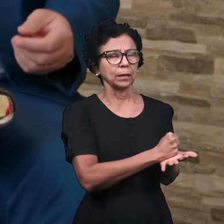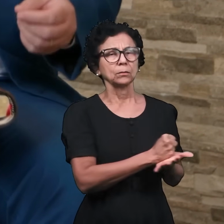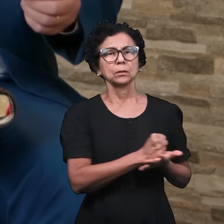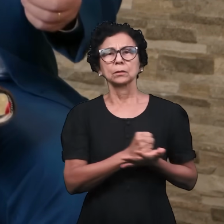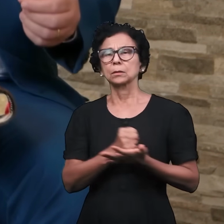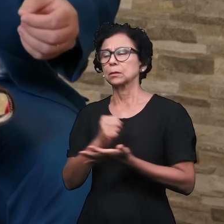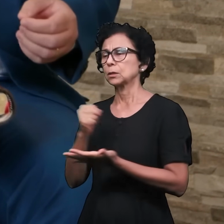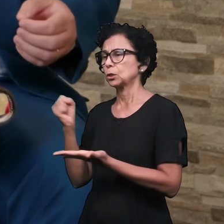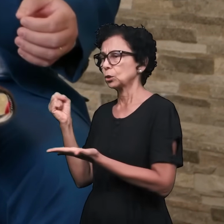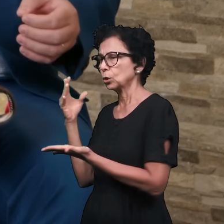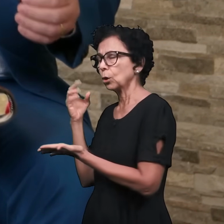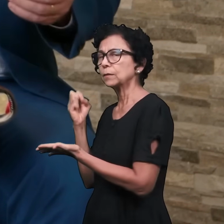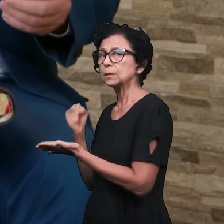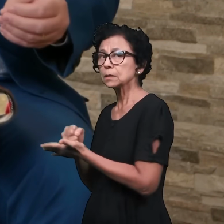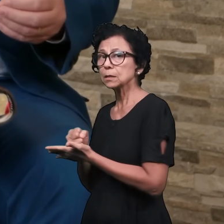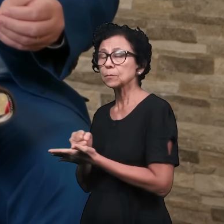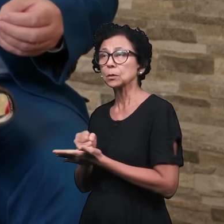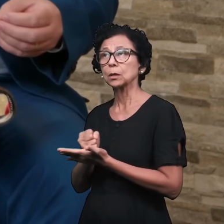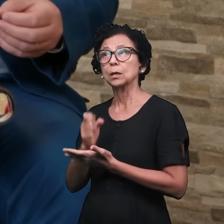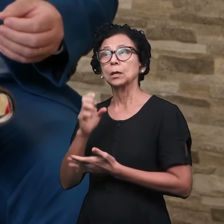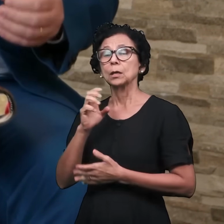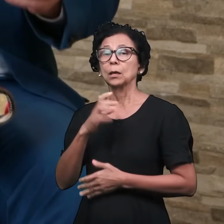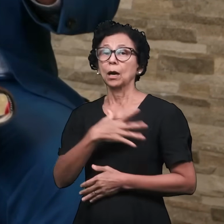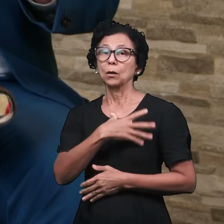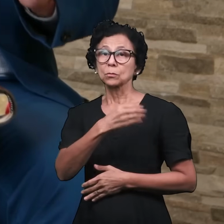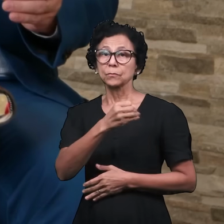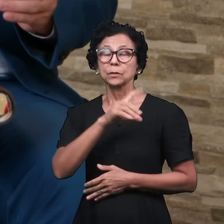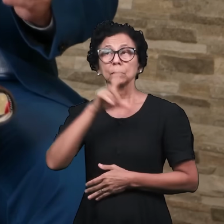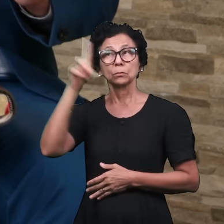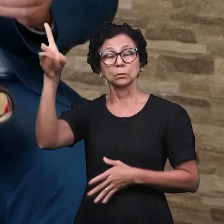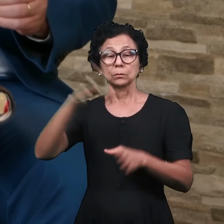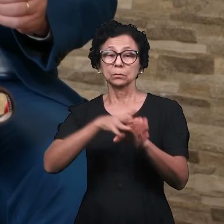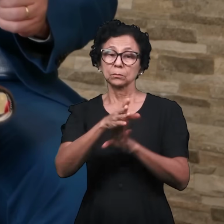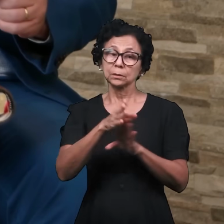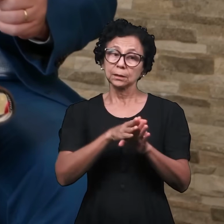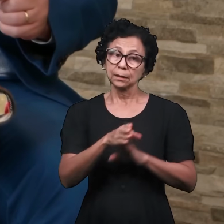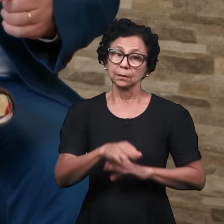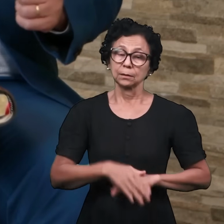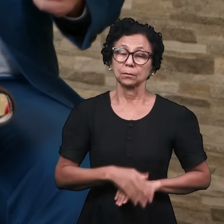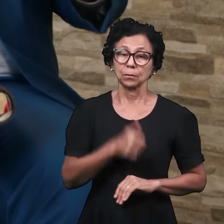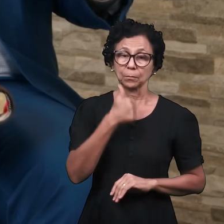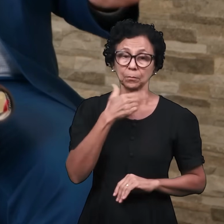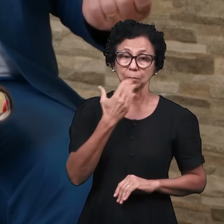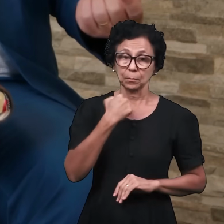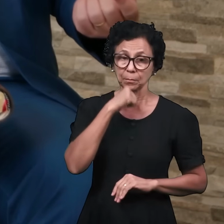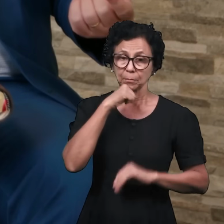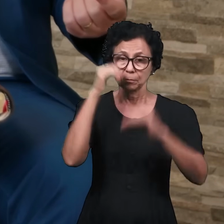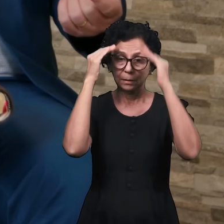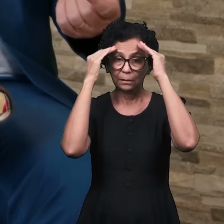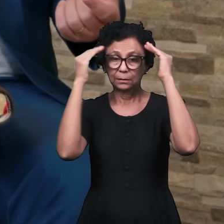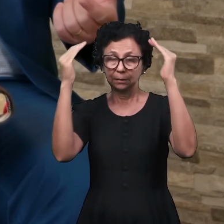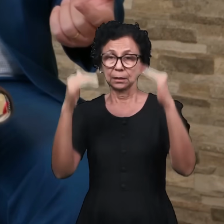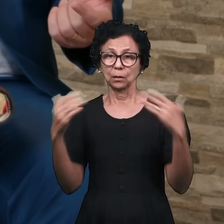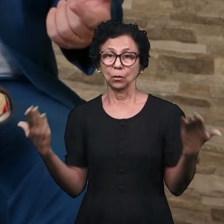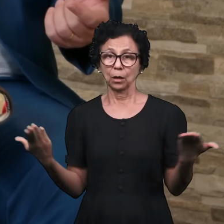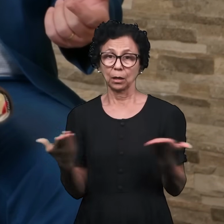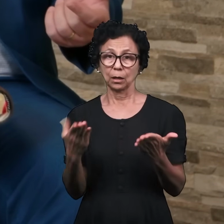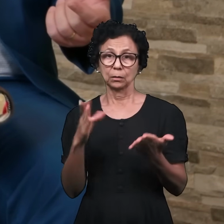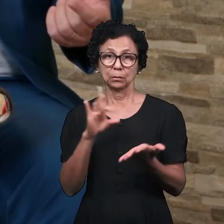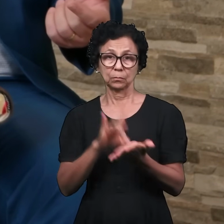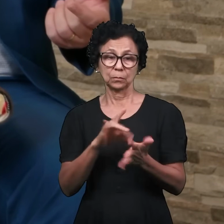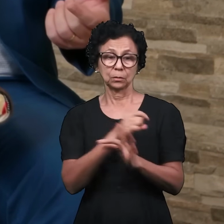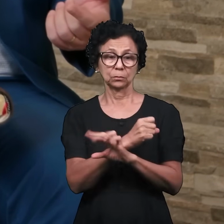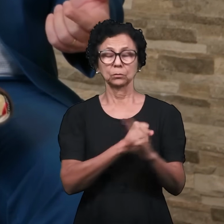versículos onde Deus ele orienta os filhos que sejam obedientes aos seus pais. Vivemos hoje numa sociedade